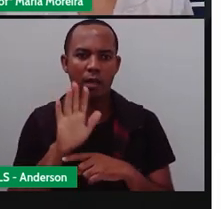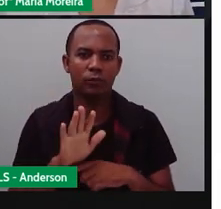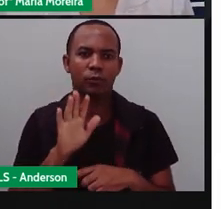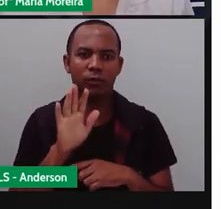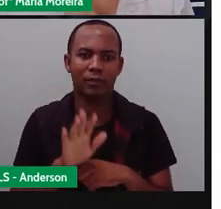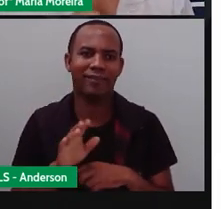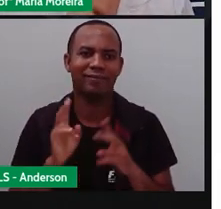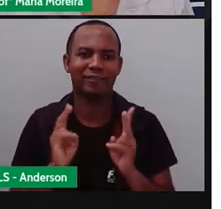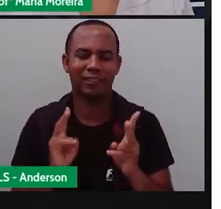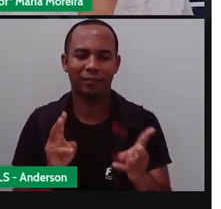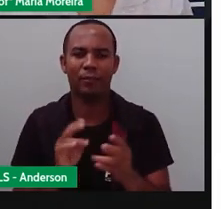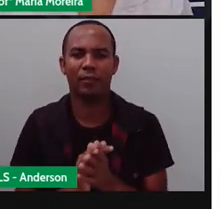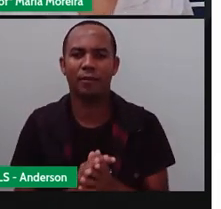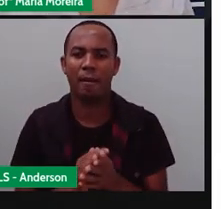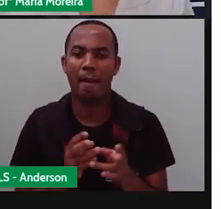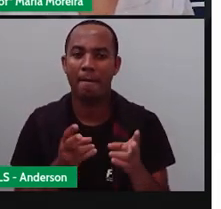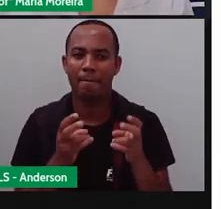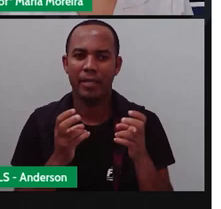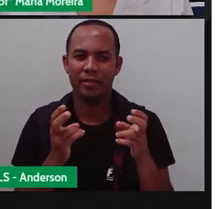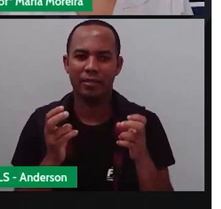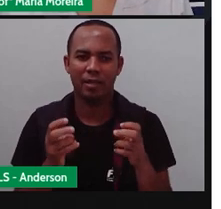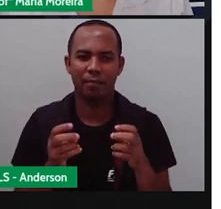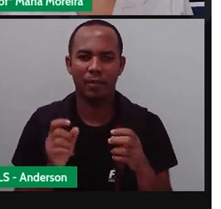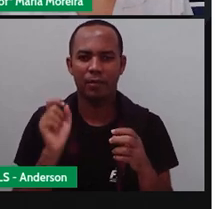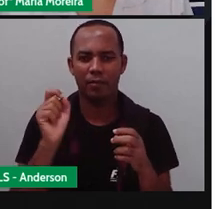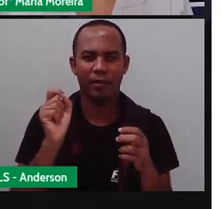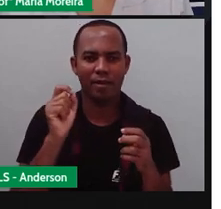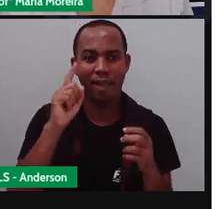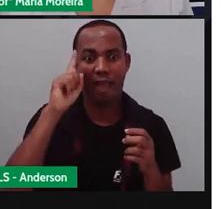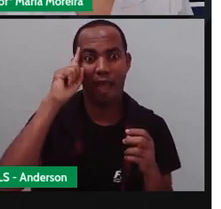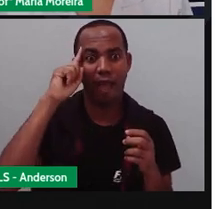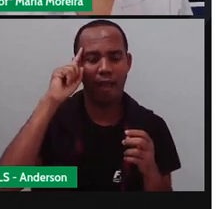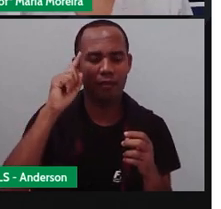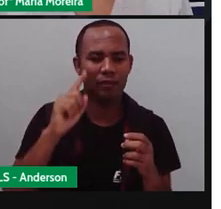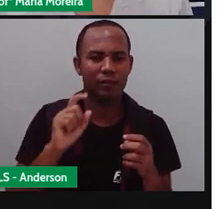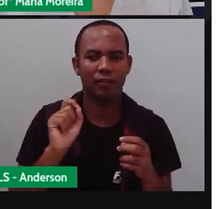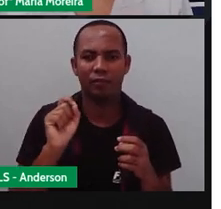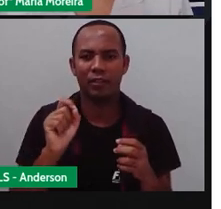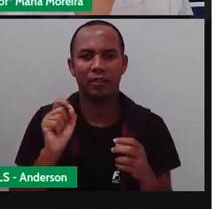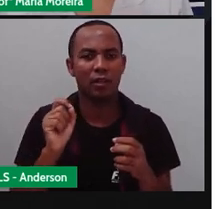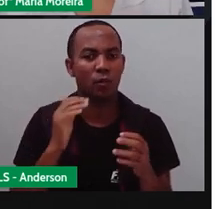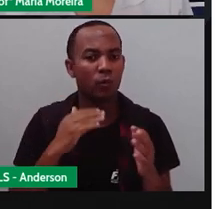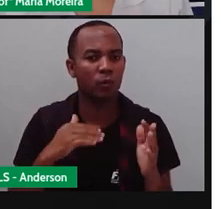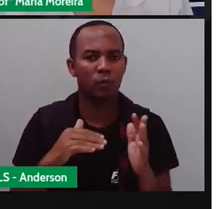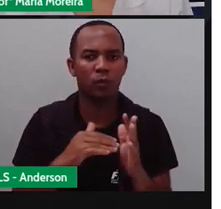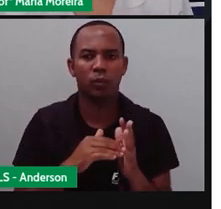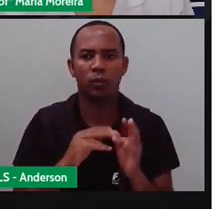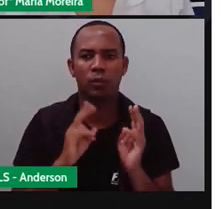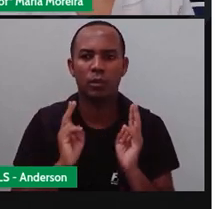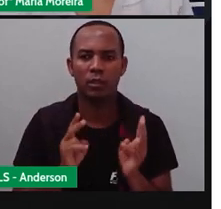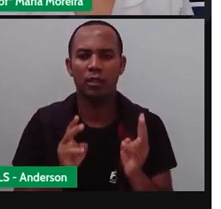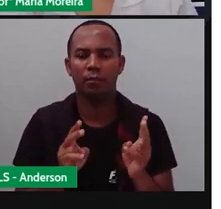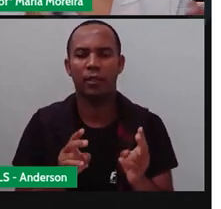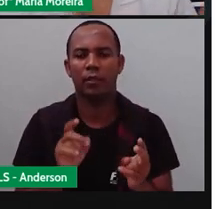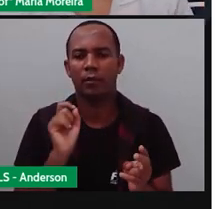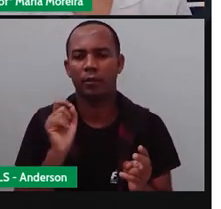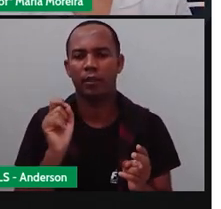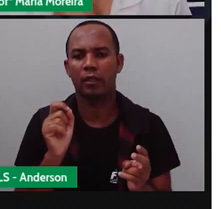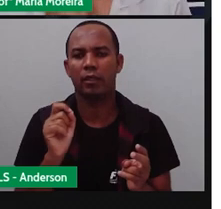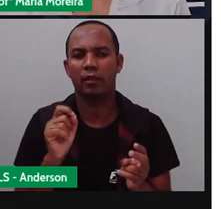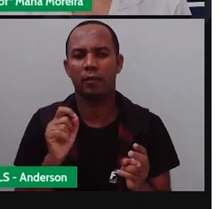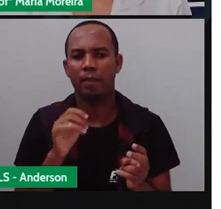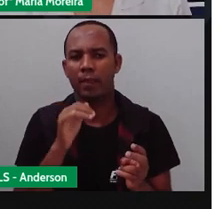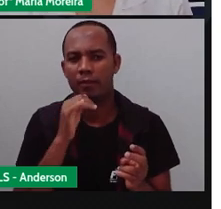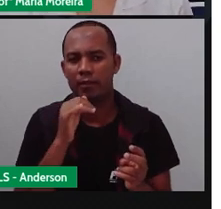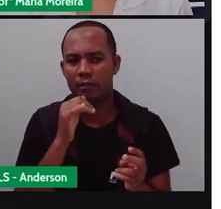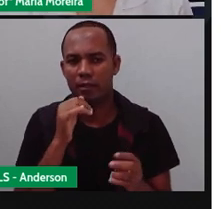o tempo perceba que a maioria das invenções né senão sua totalidade é sempre a